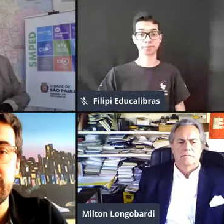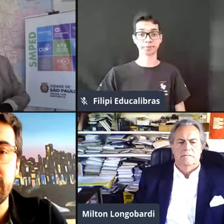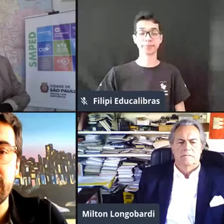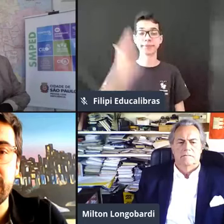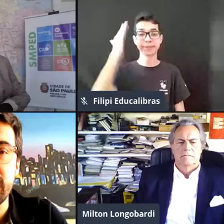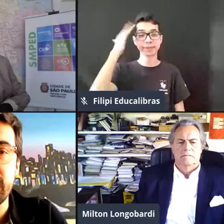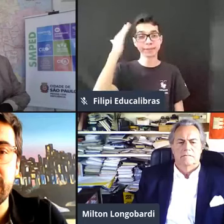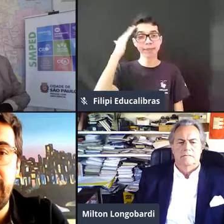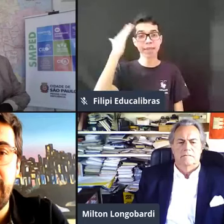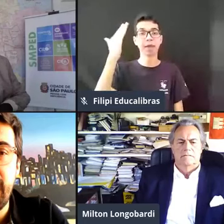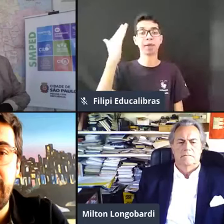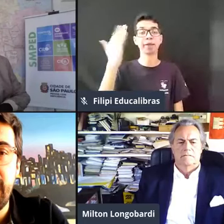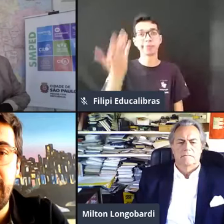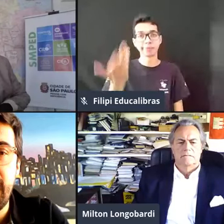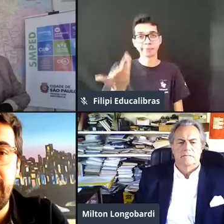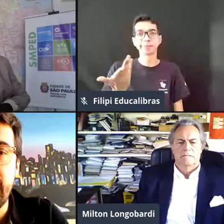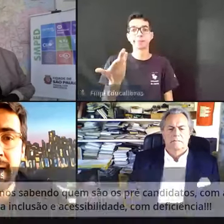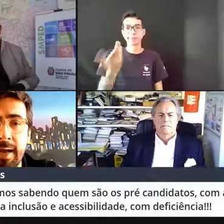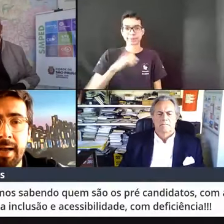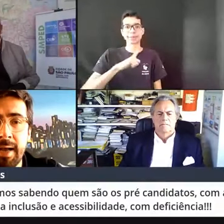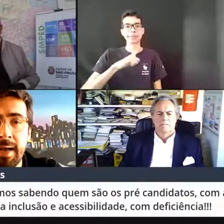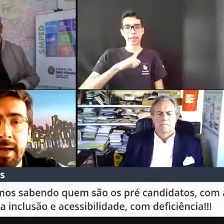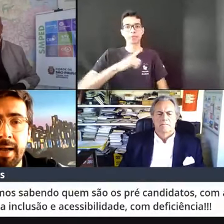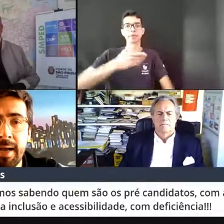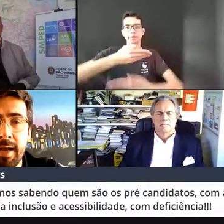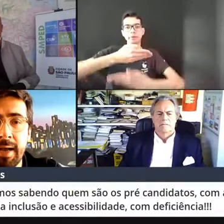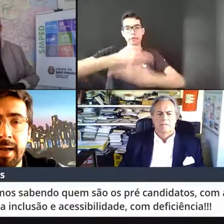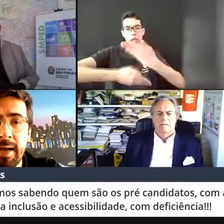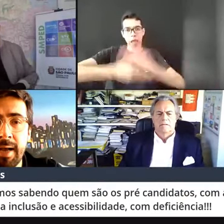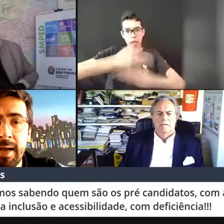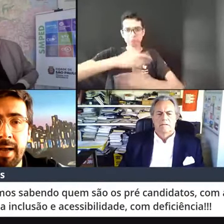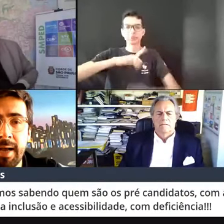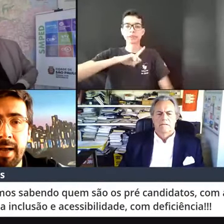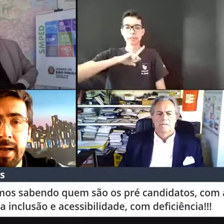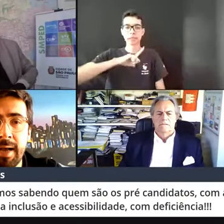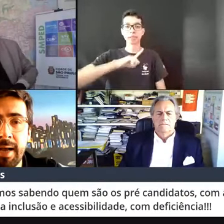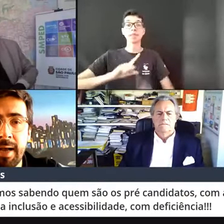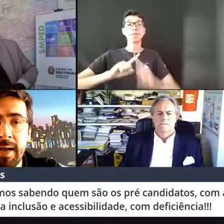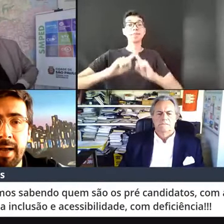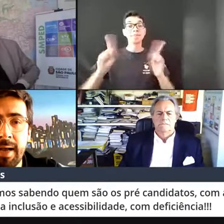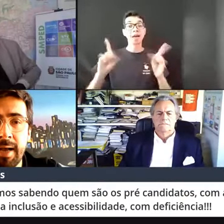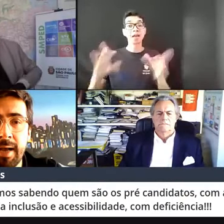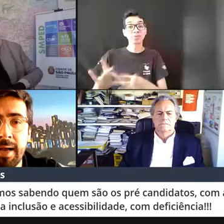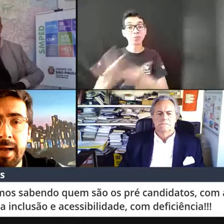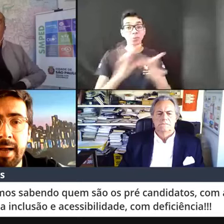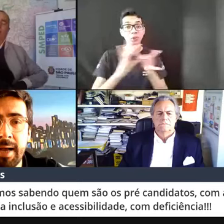de deficiências, a gente tem que estar unido, porque